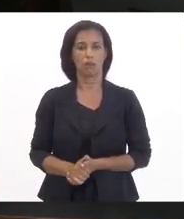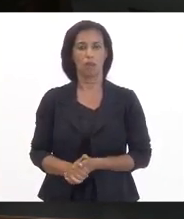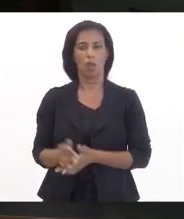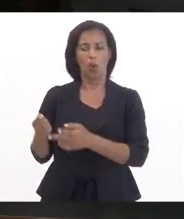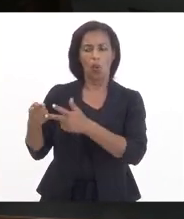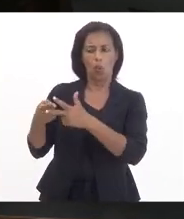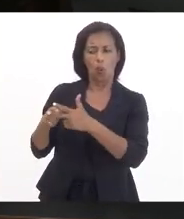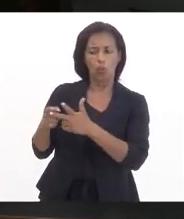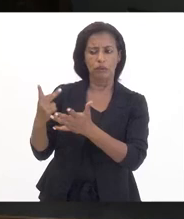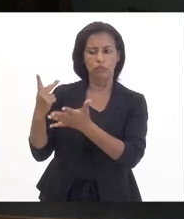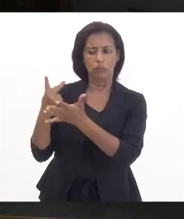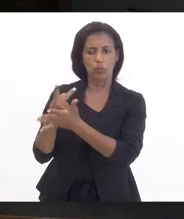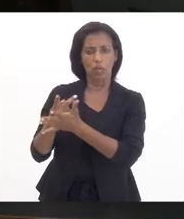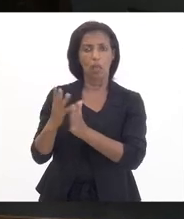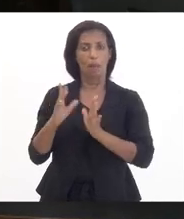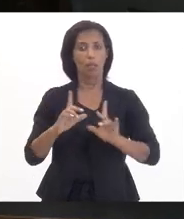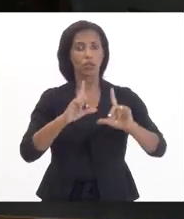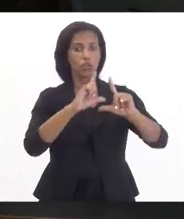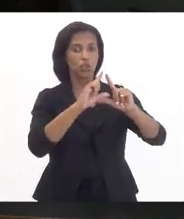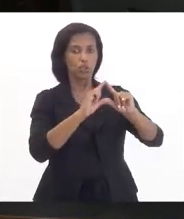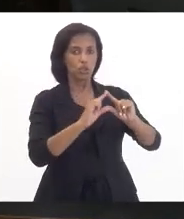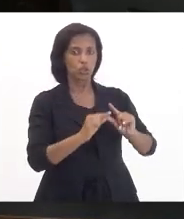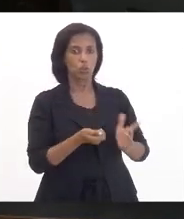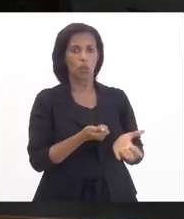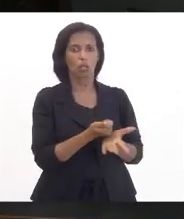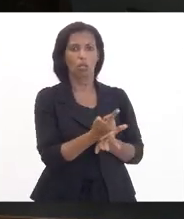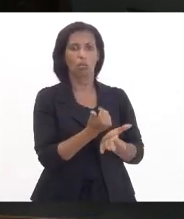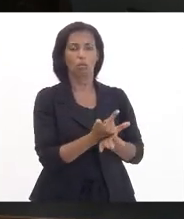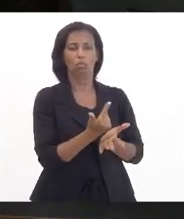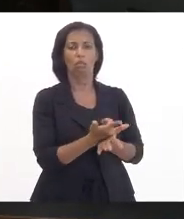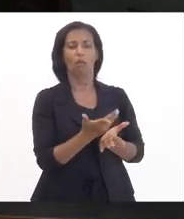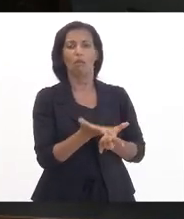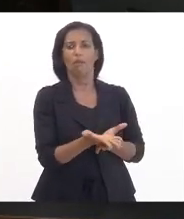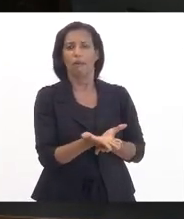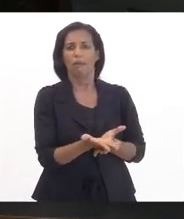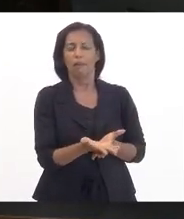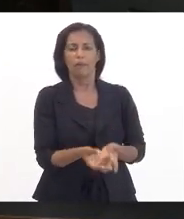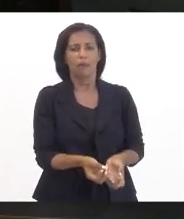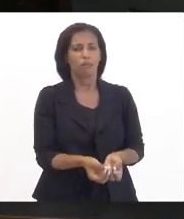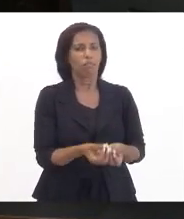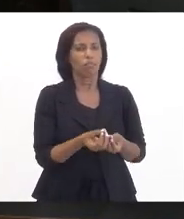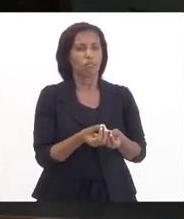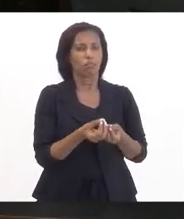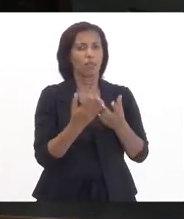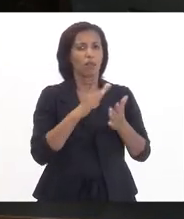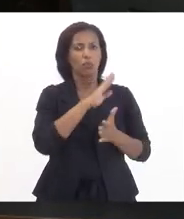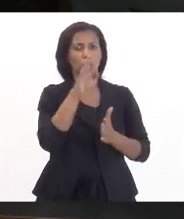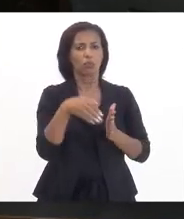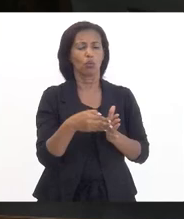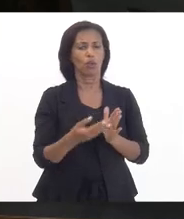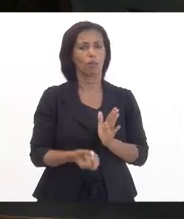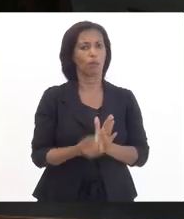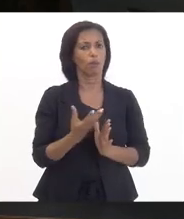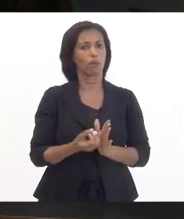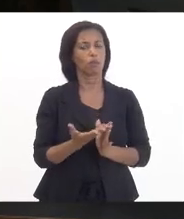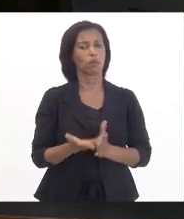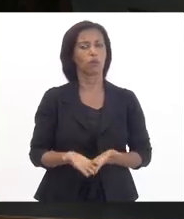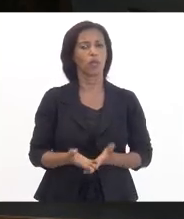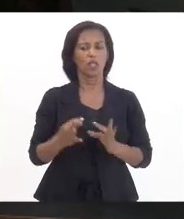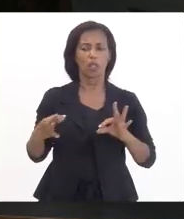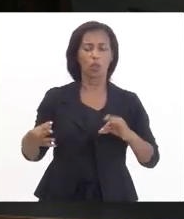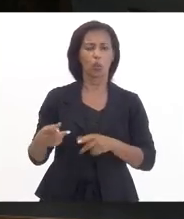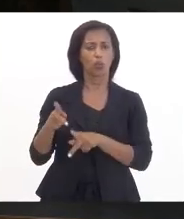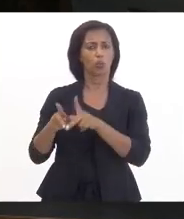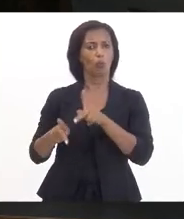ajustar esses erros, mas também diminuir a carga tributária que tanto assola toda a cadeia produtiva e todo o povo